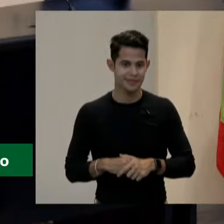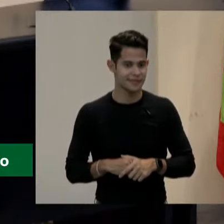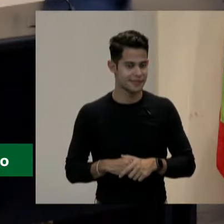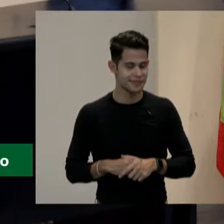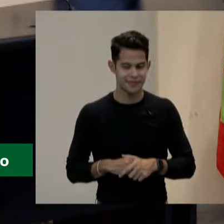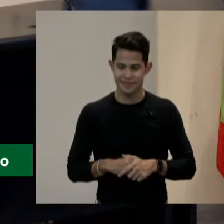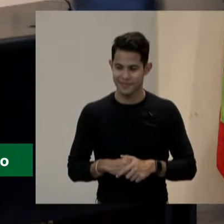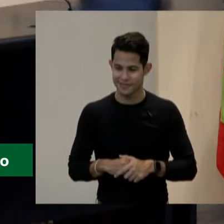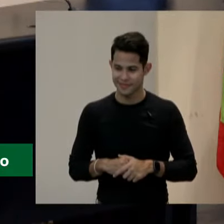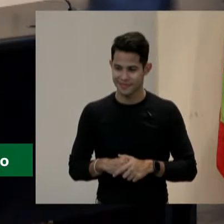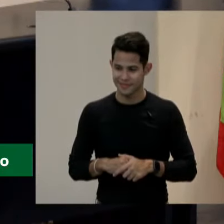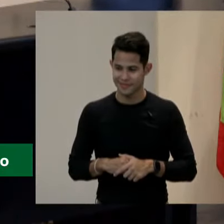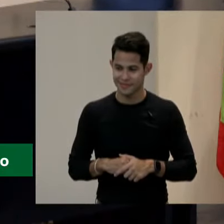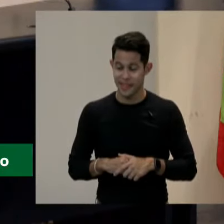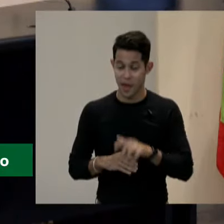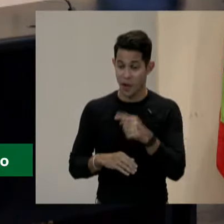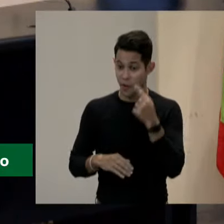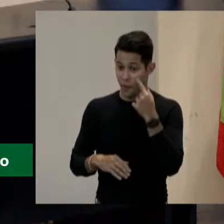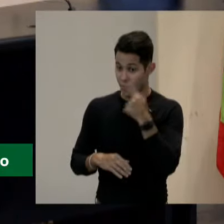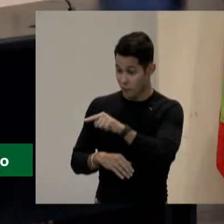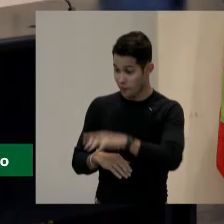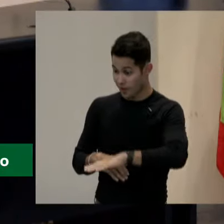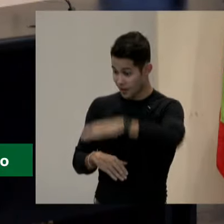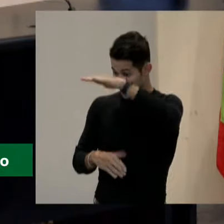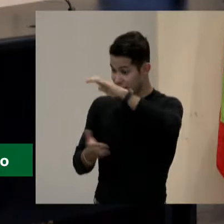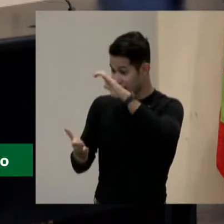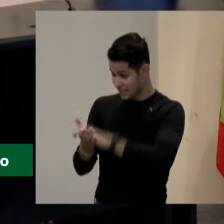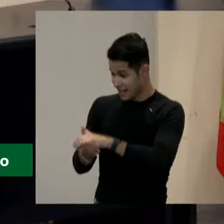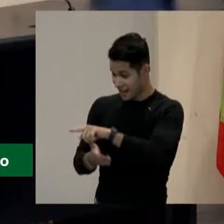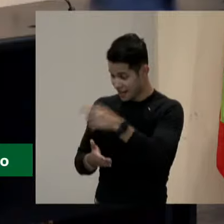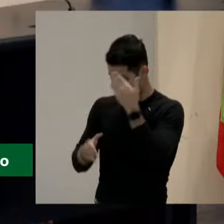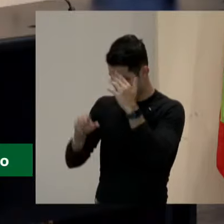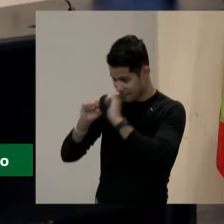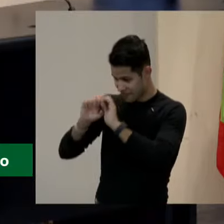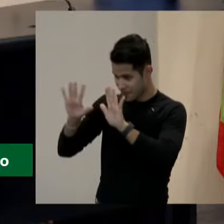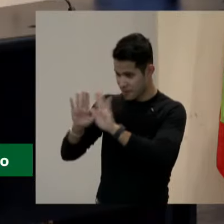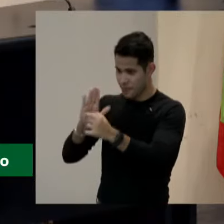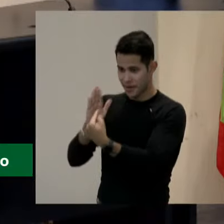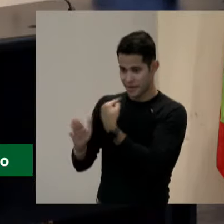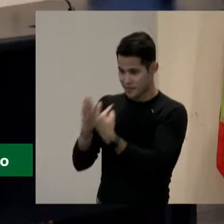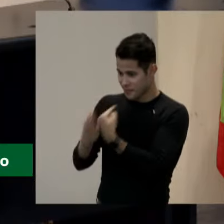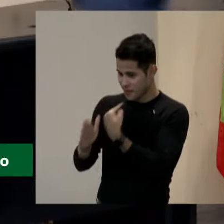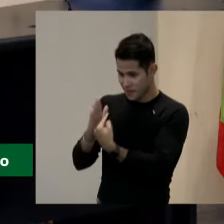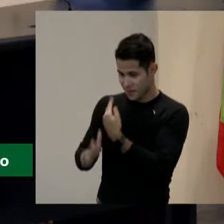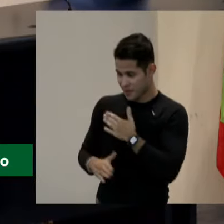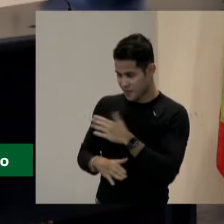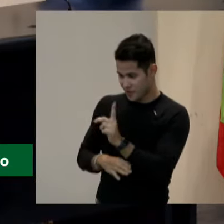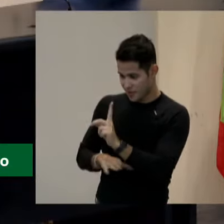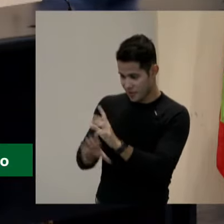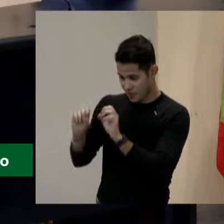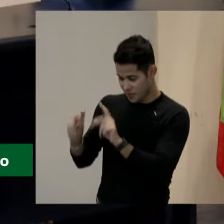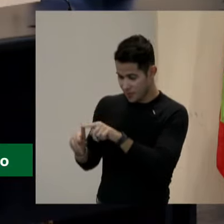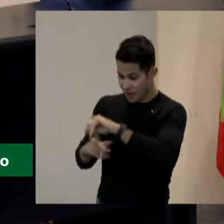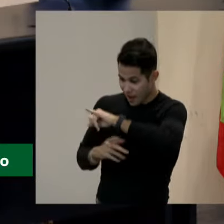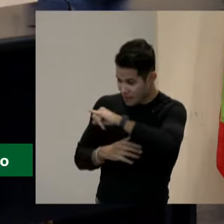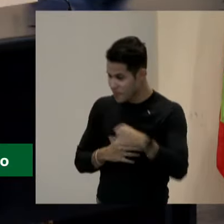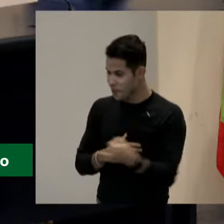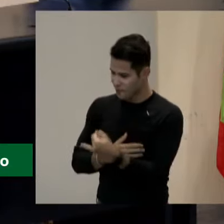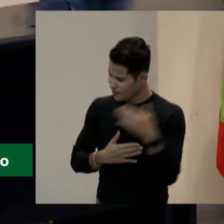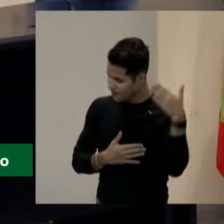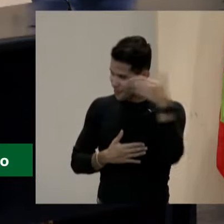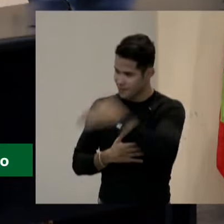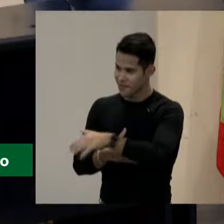você. Quando você crescer, casar, você vai entender. Mas não fica fazendo pergunta difícil para mamãe, não. Você só aproveita. E